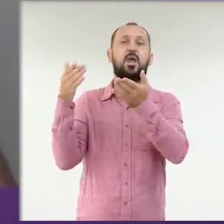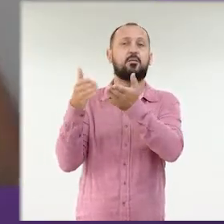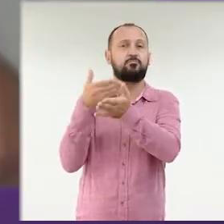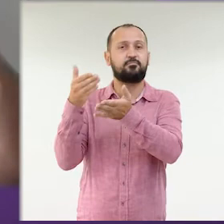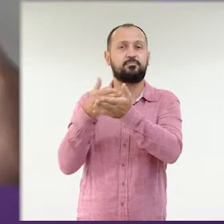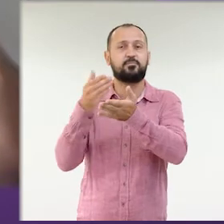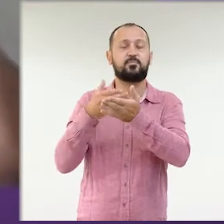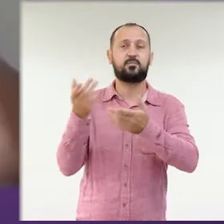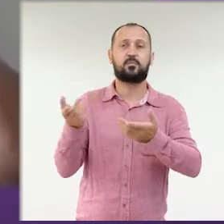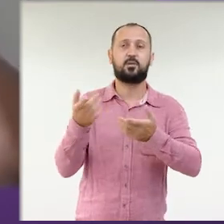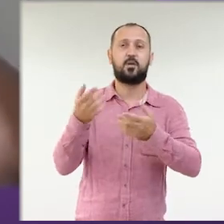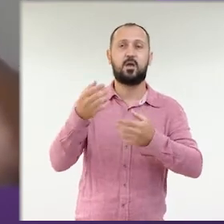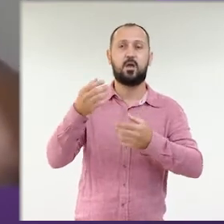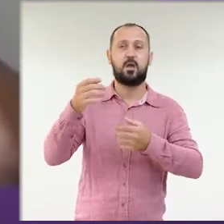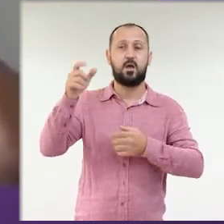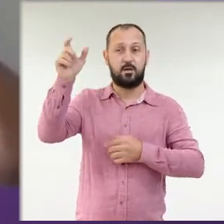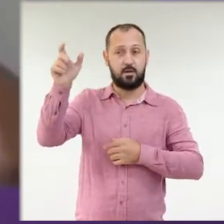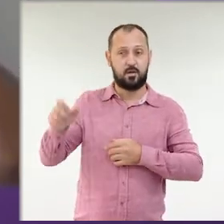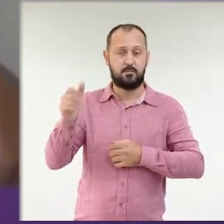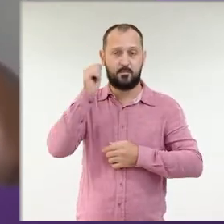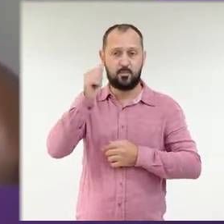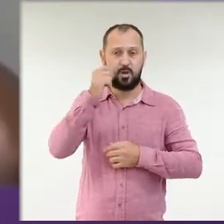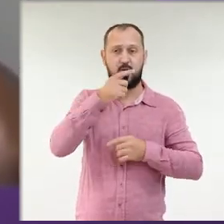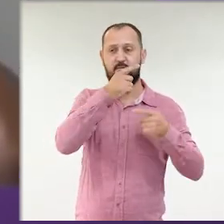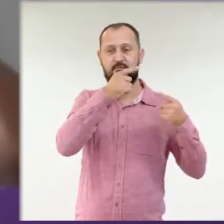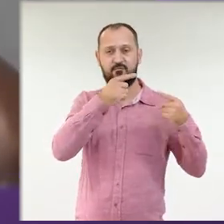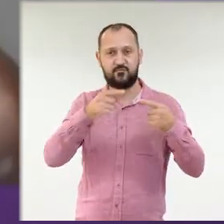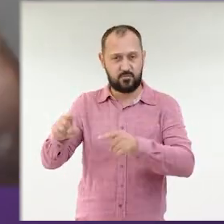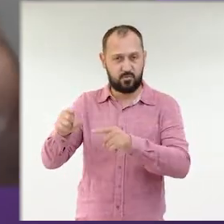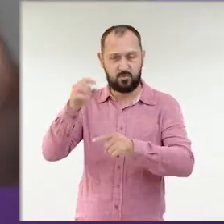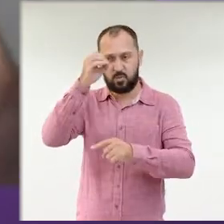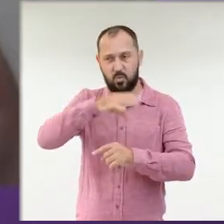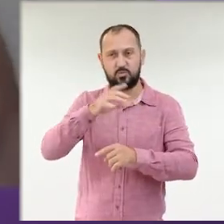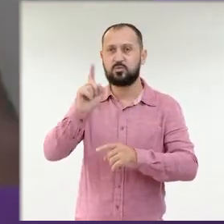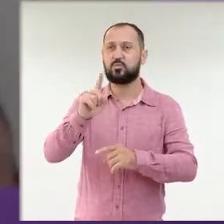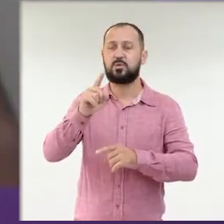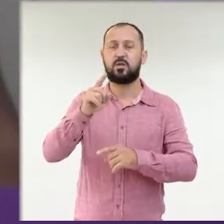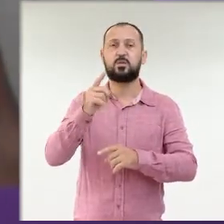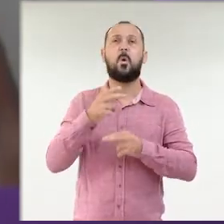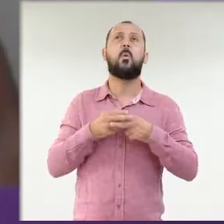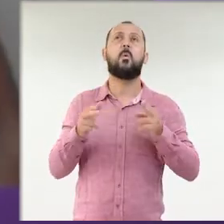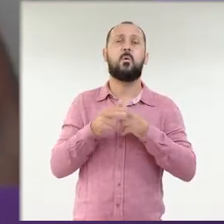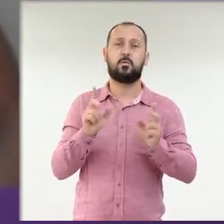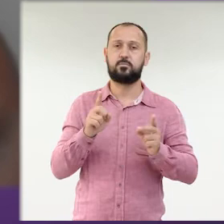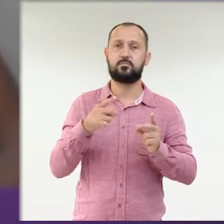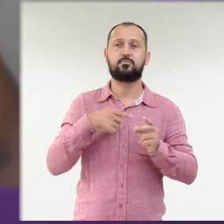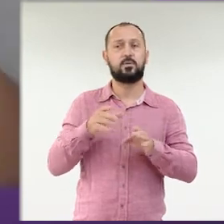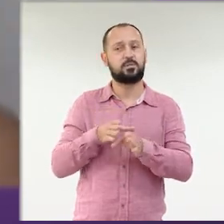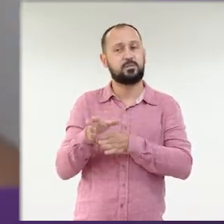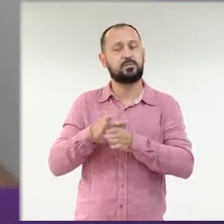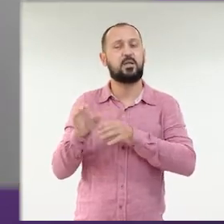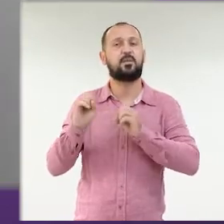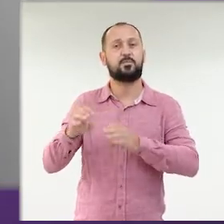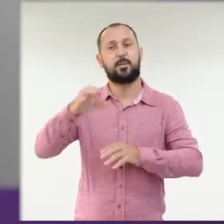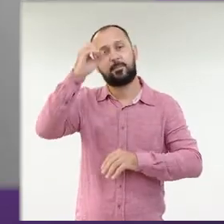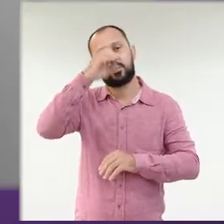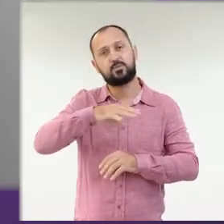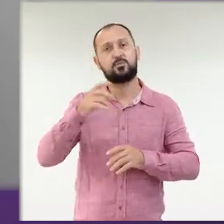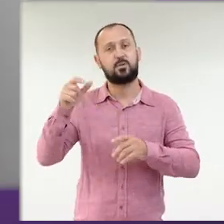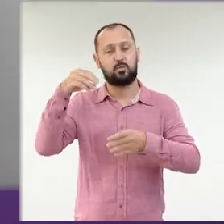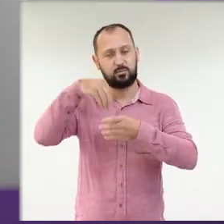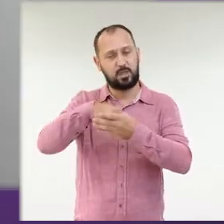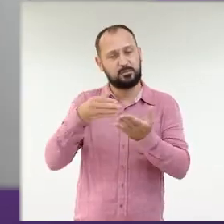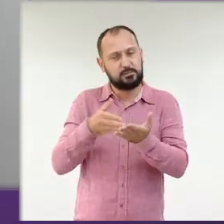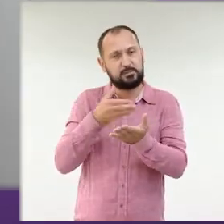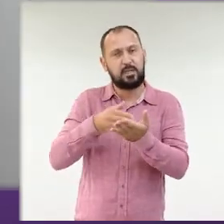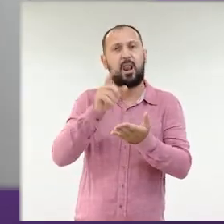sobretudo, essa cartilha, Violência contra a Mulher não tem desculpa, capacitando para o enfrentamento à